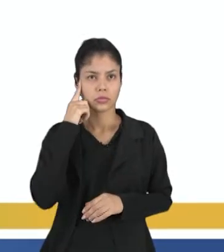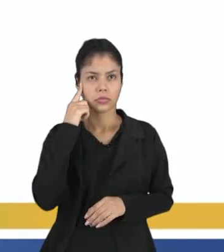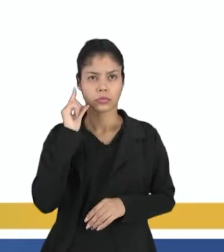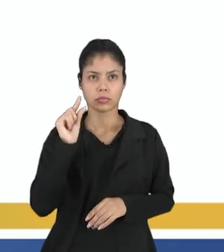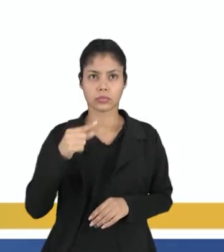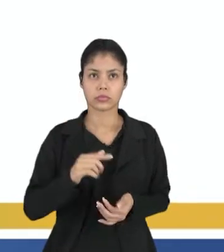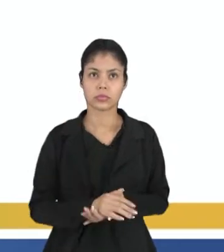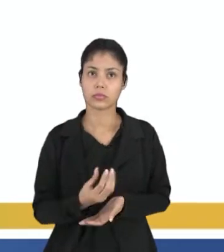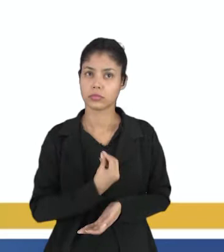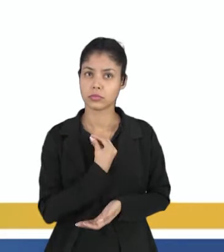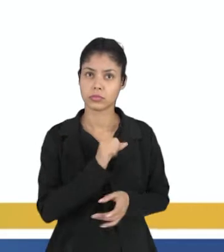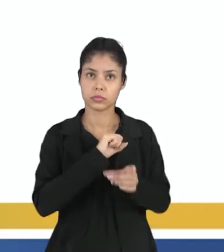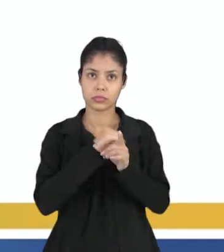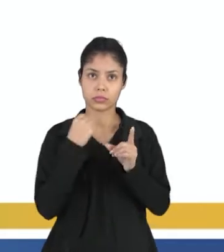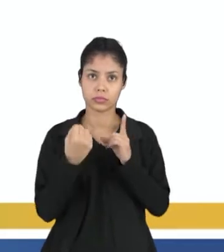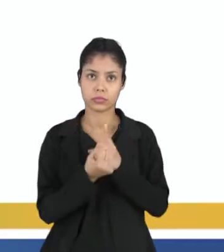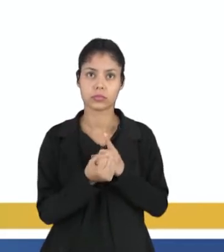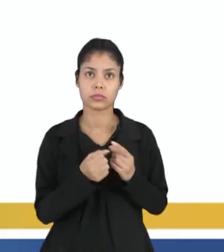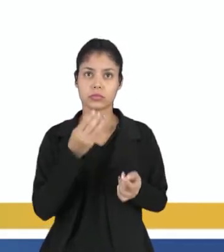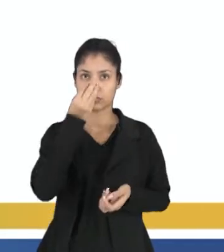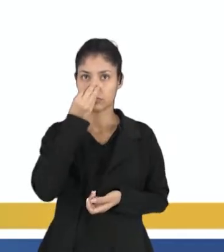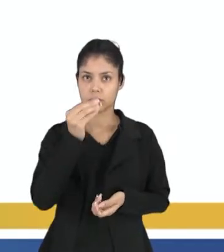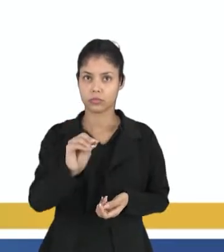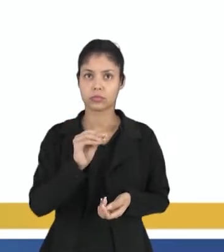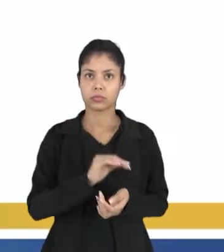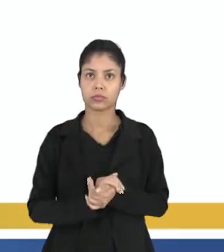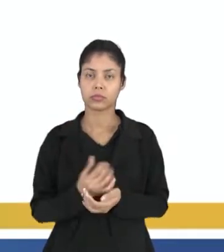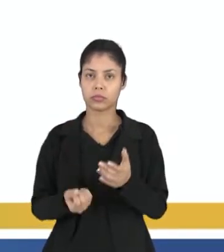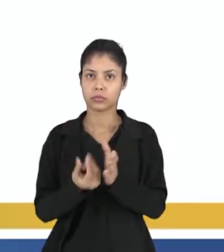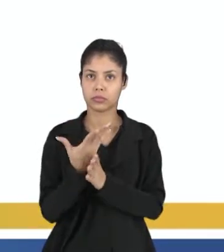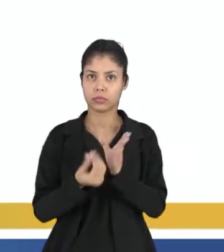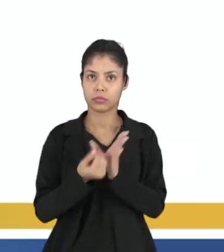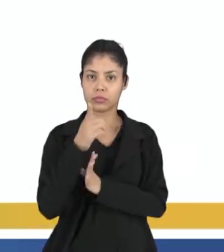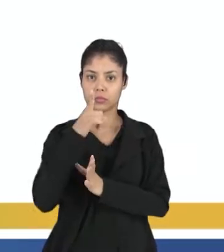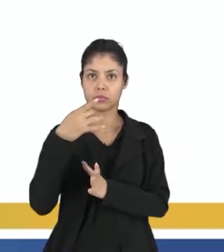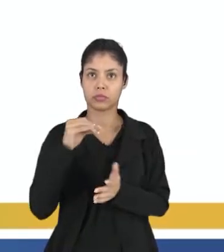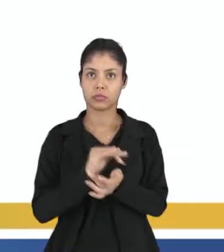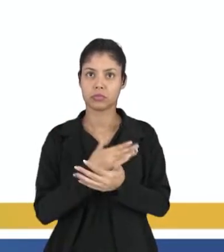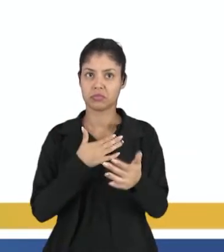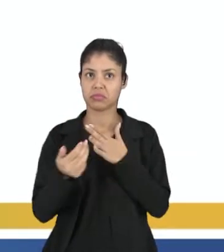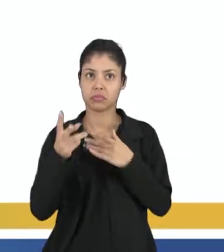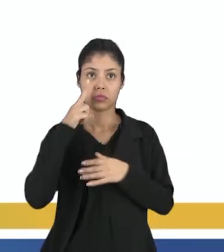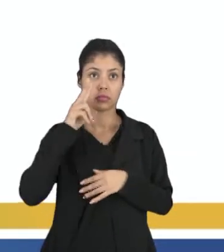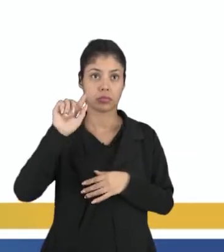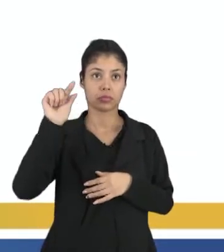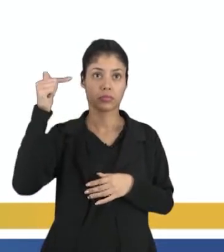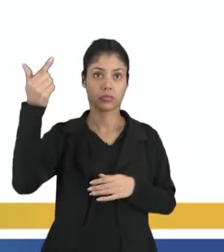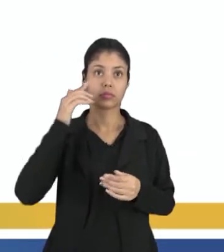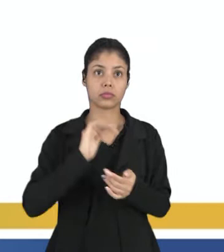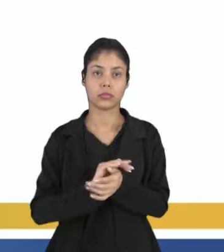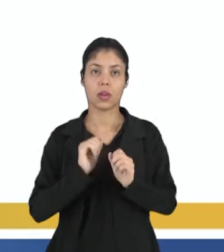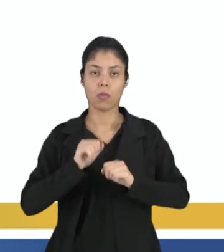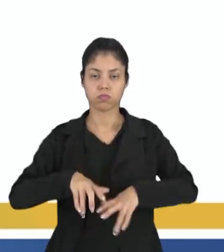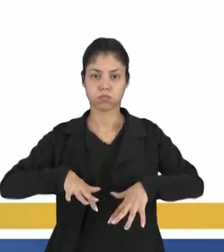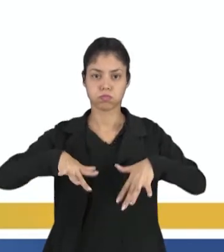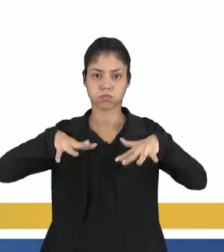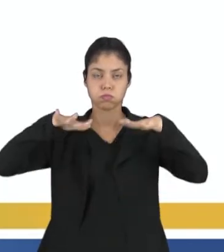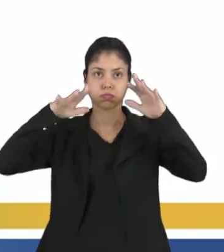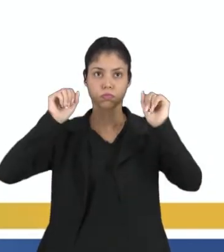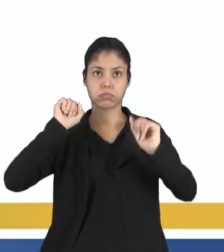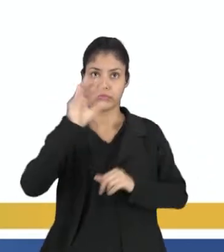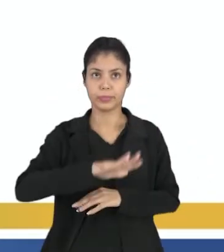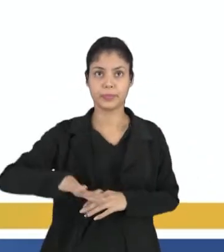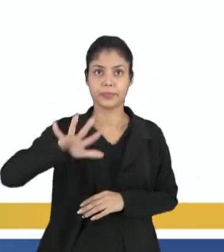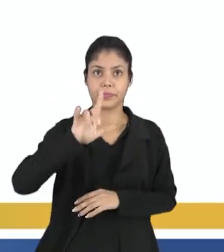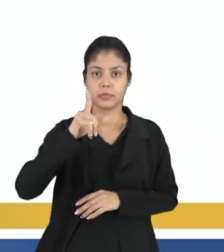um pouquinho. Vivemos numa sociedade que preza a reprodução do luxo sem ver aquilo que a acumulação